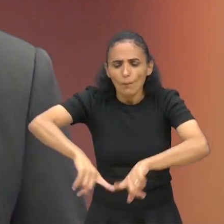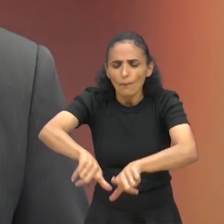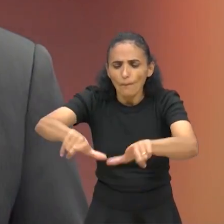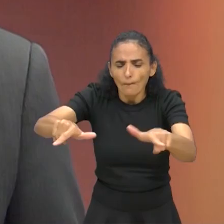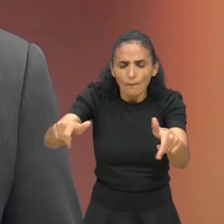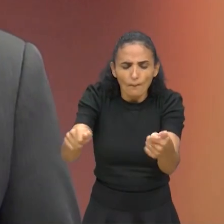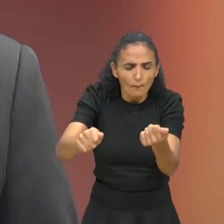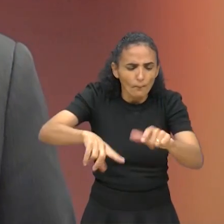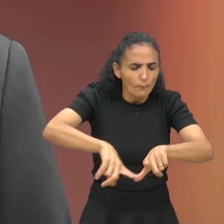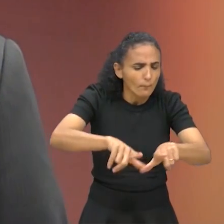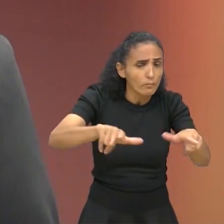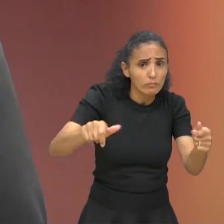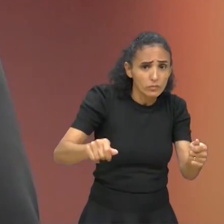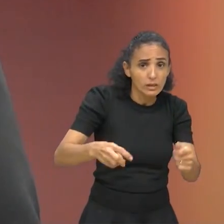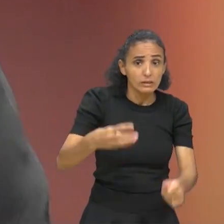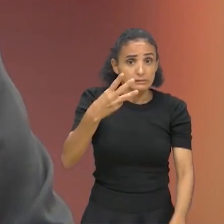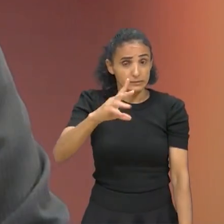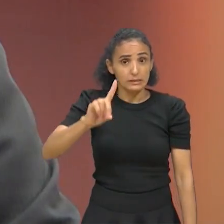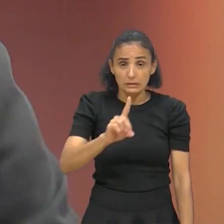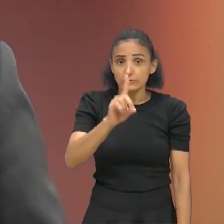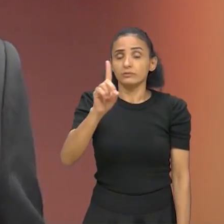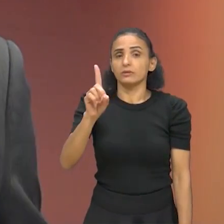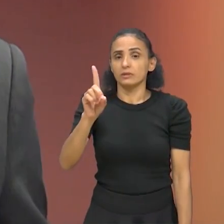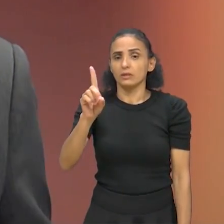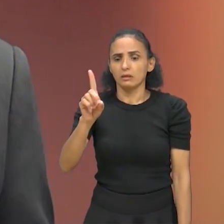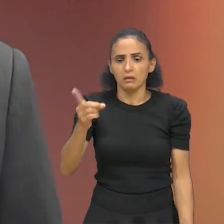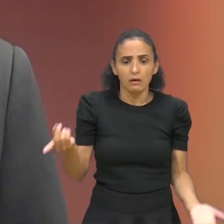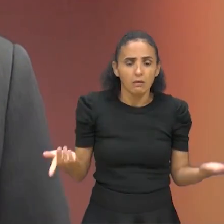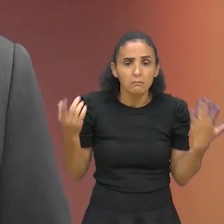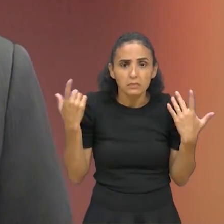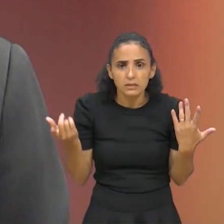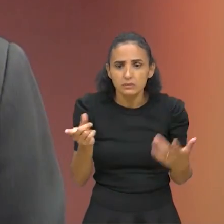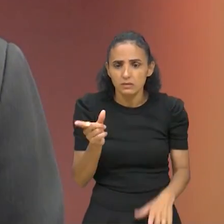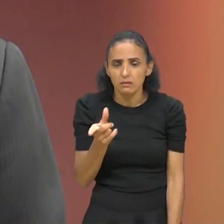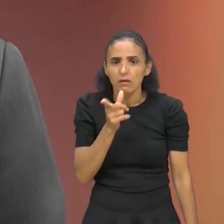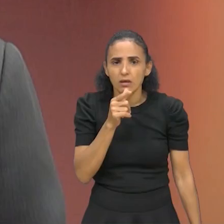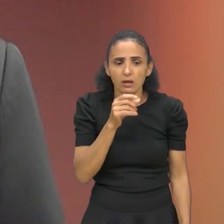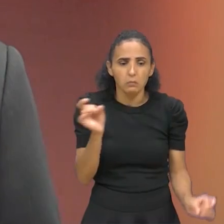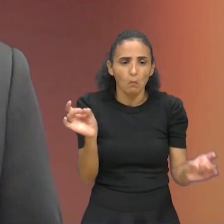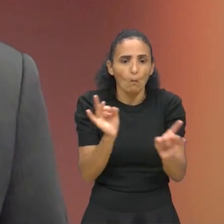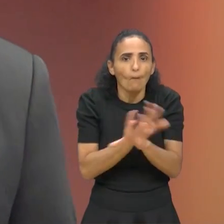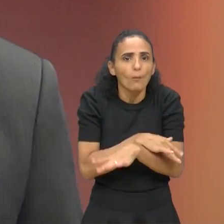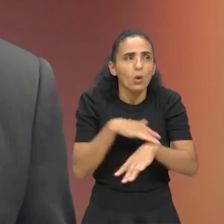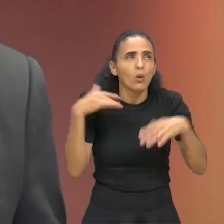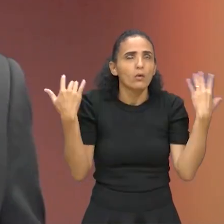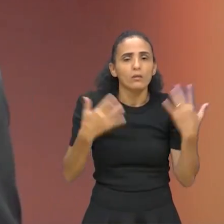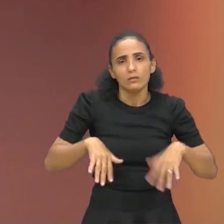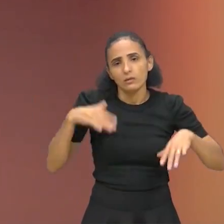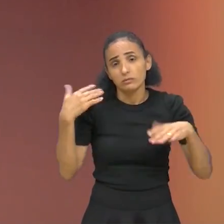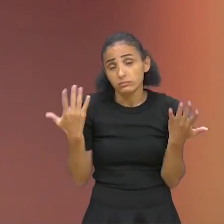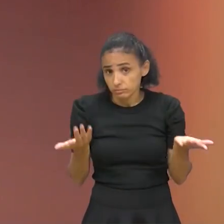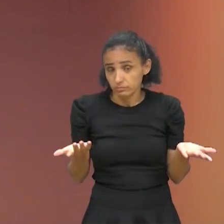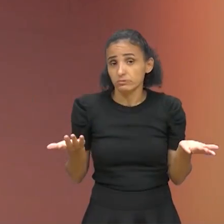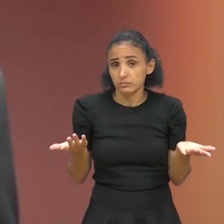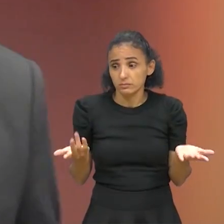Sur, eles passam 3 dias e todo o suprimento de água, ele ali acaba. E agora o que